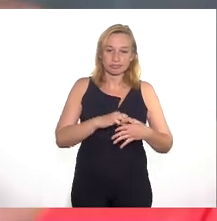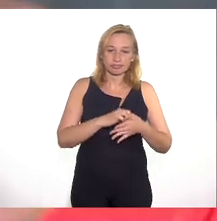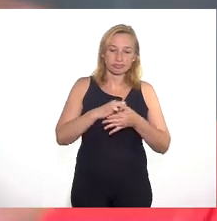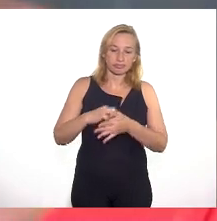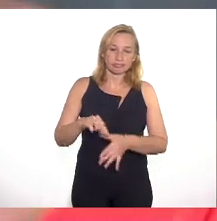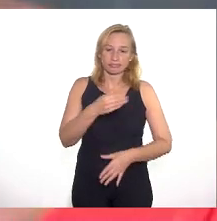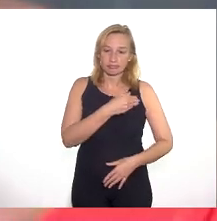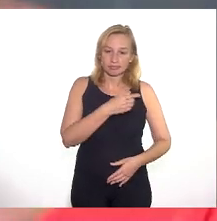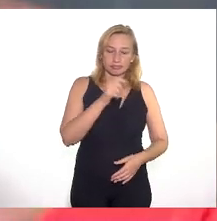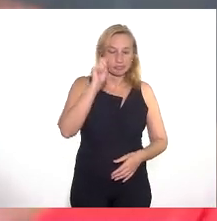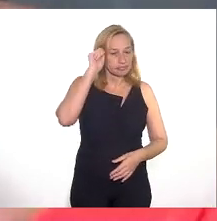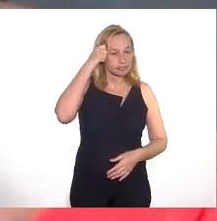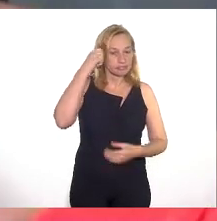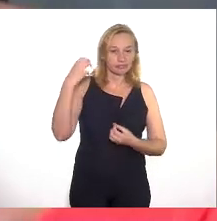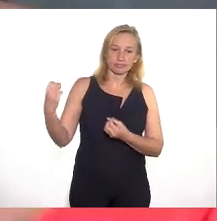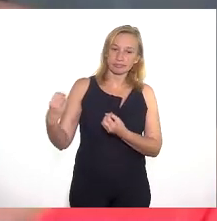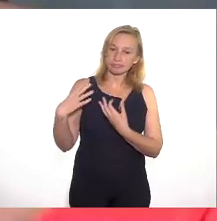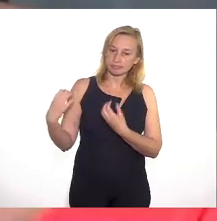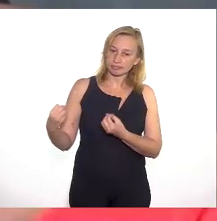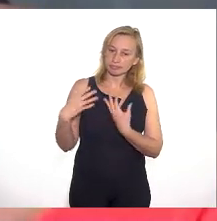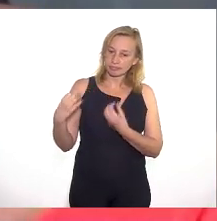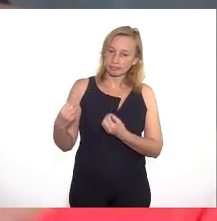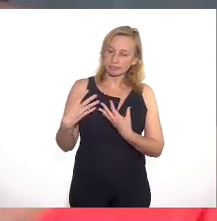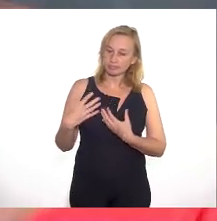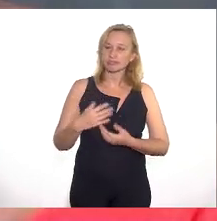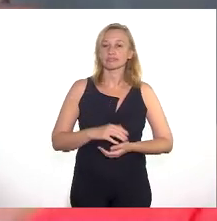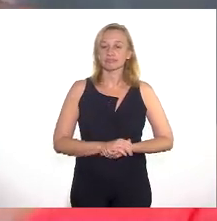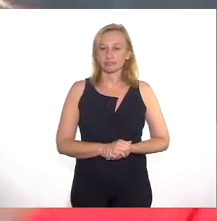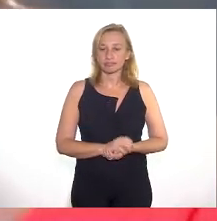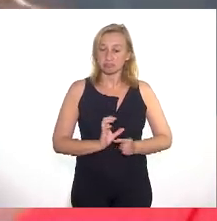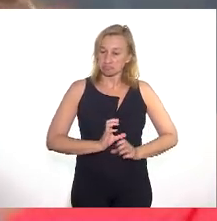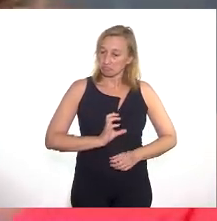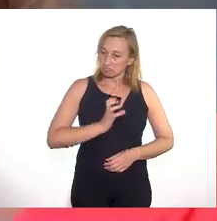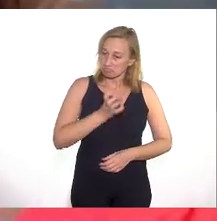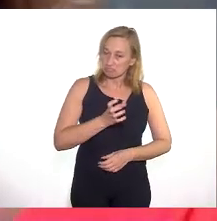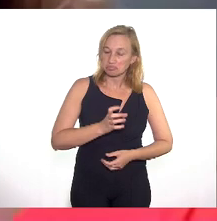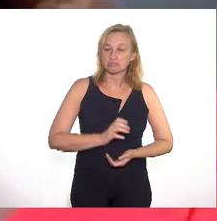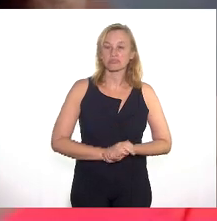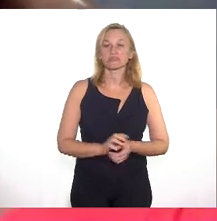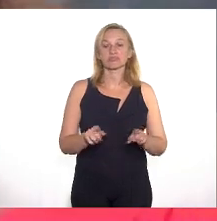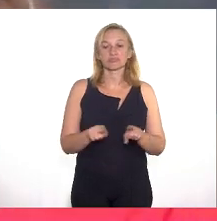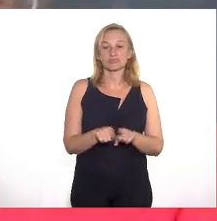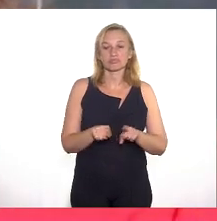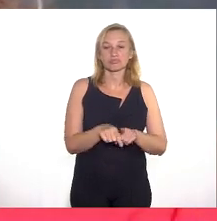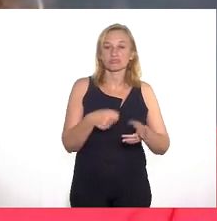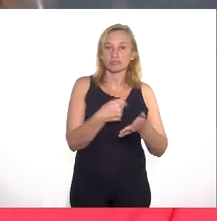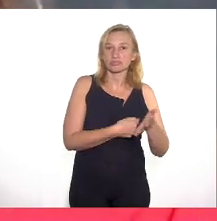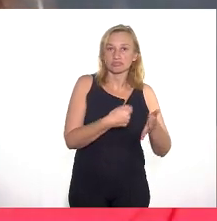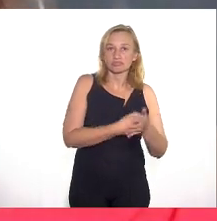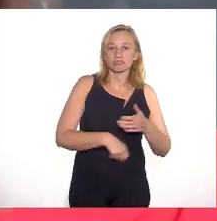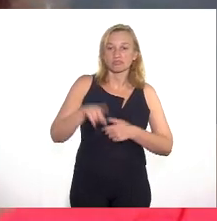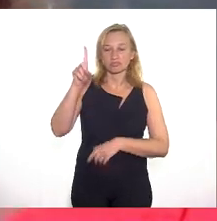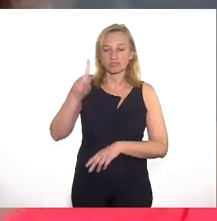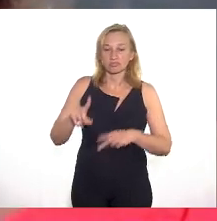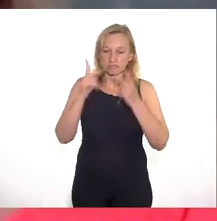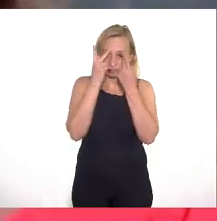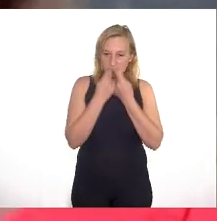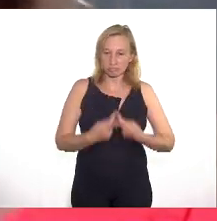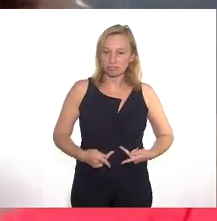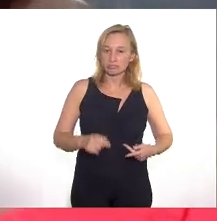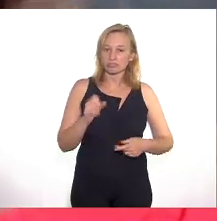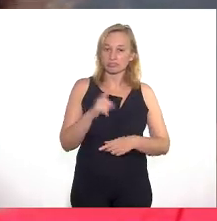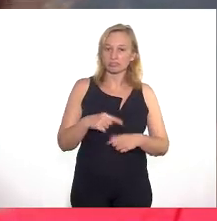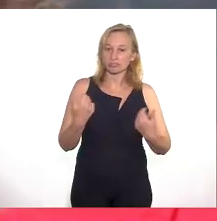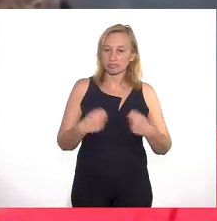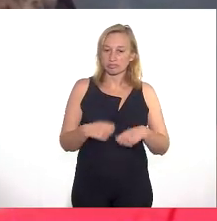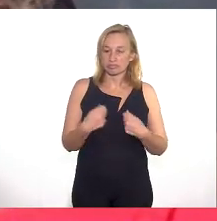negros, que nos ensinou lições de resiliência e coragem, e também da luta pelos direitos humanos, a necessária luta